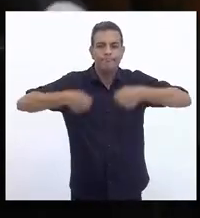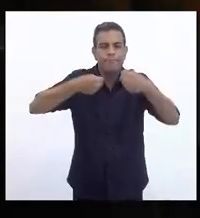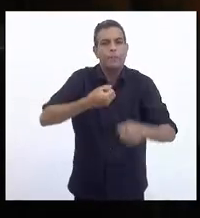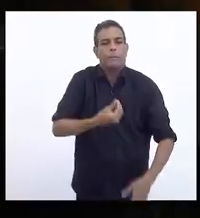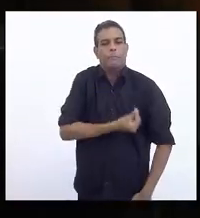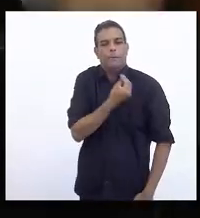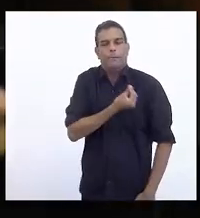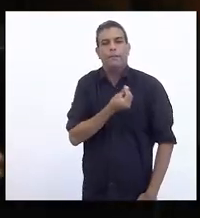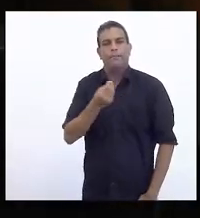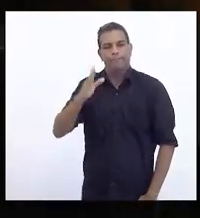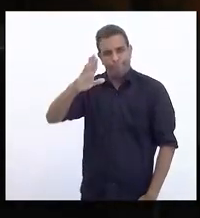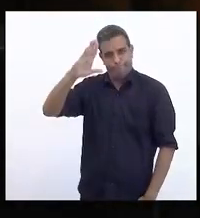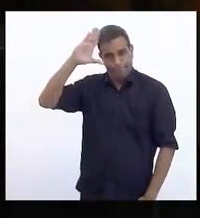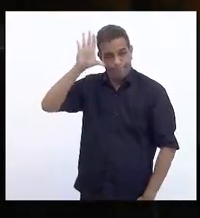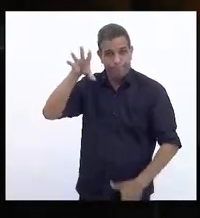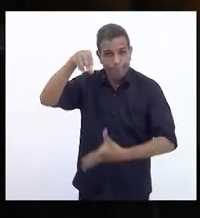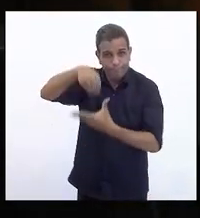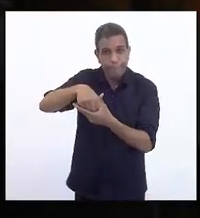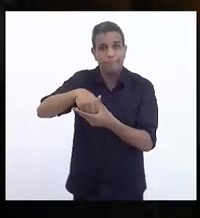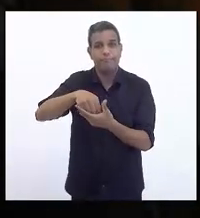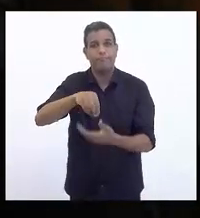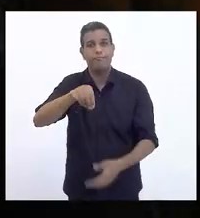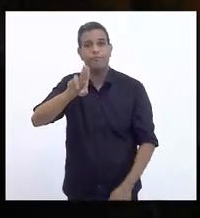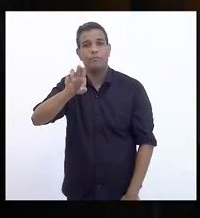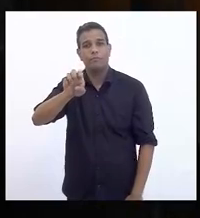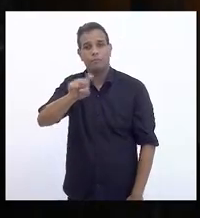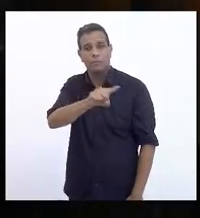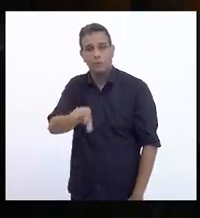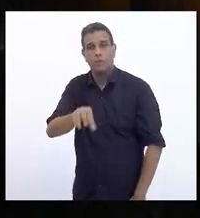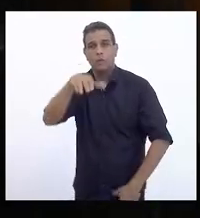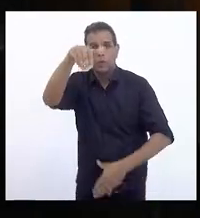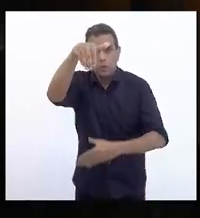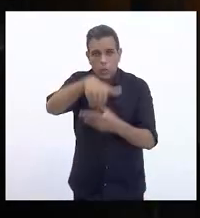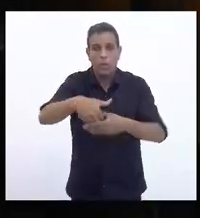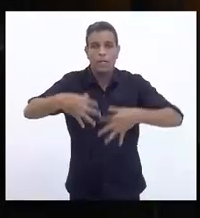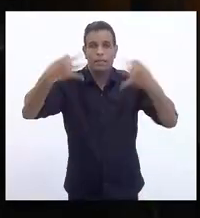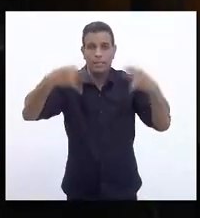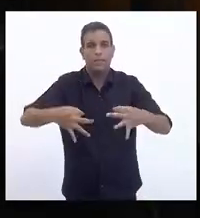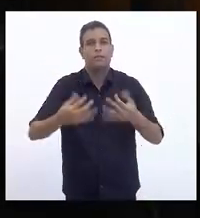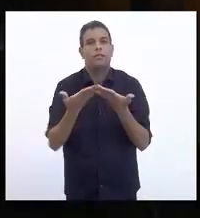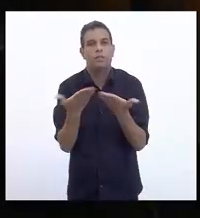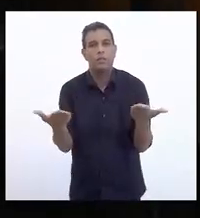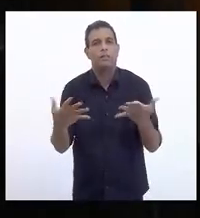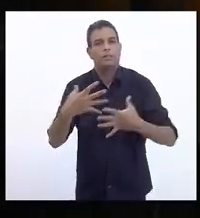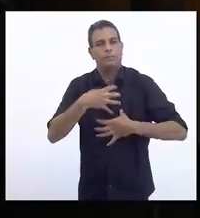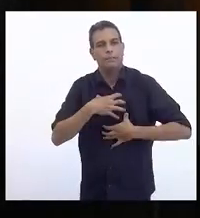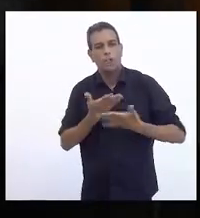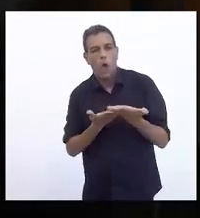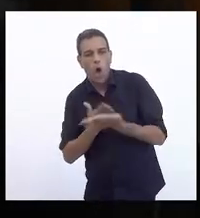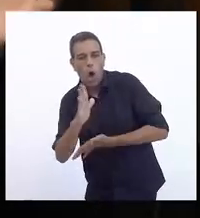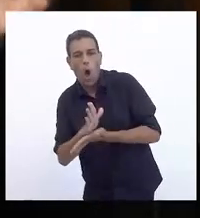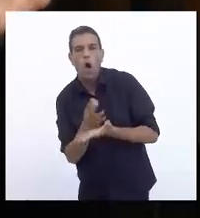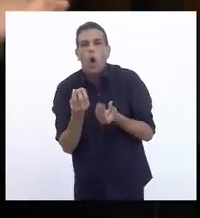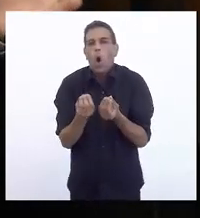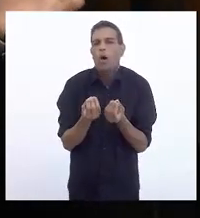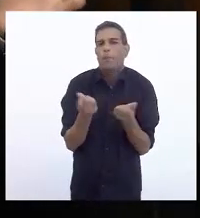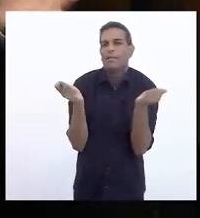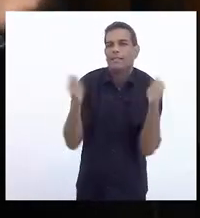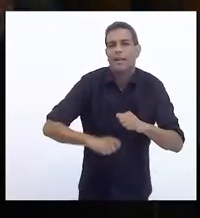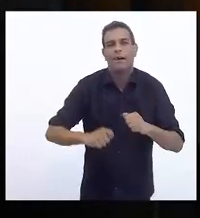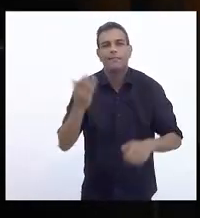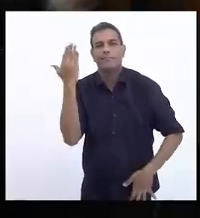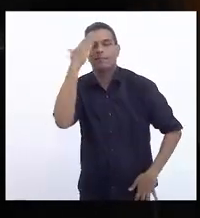ensino superior público na Zona Oeste, essa é a única razão do meu voto absolutamente desanimado e incomodado. Mas é claro que eles vão